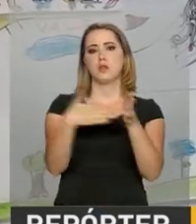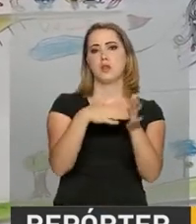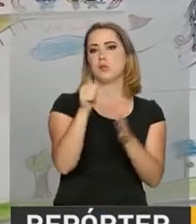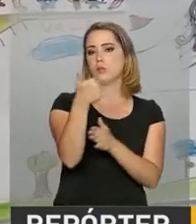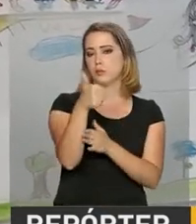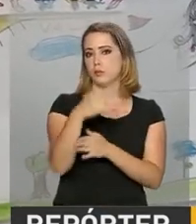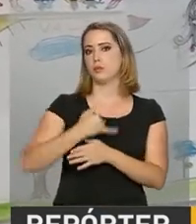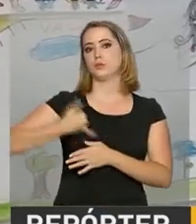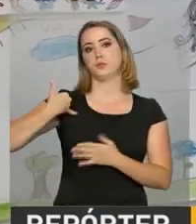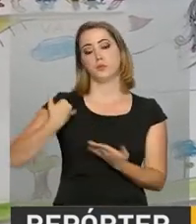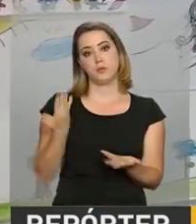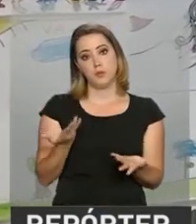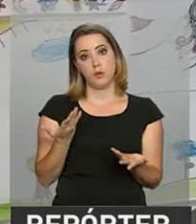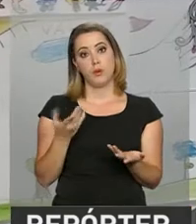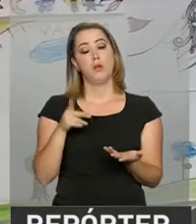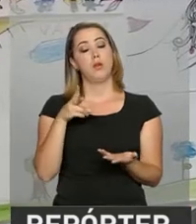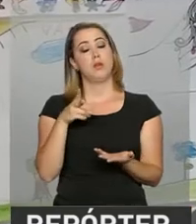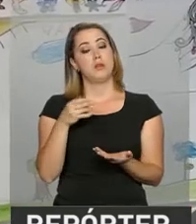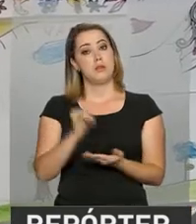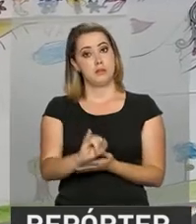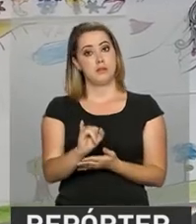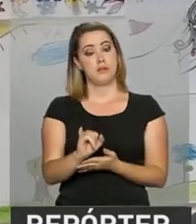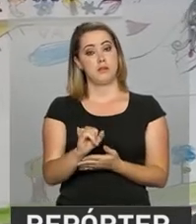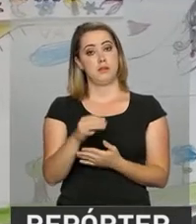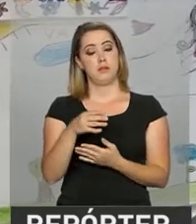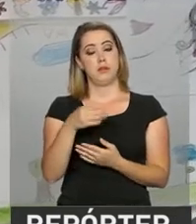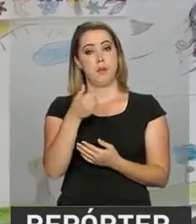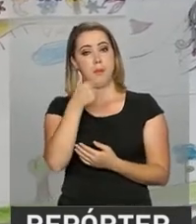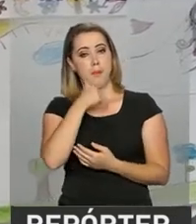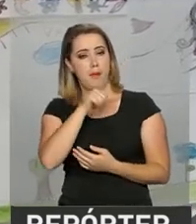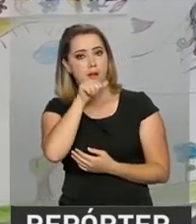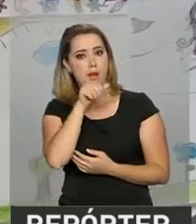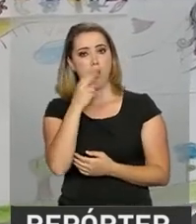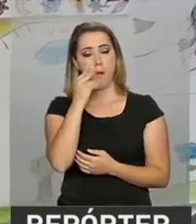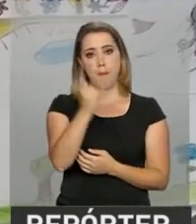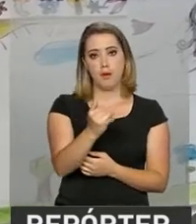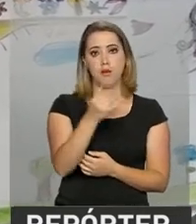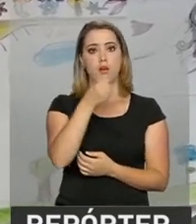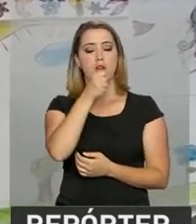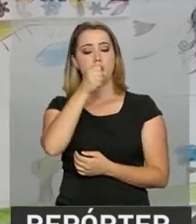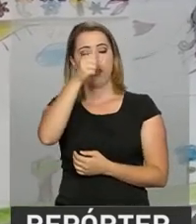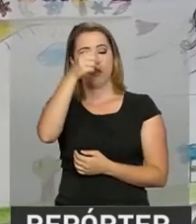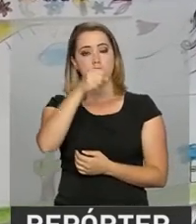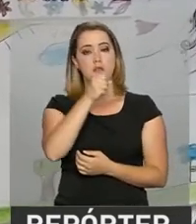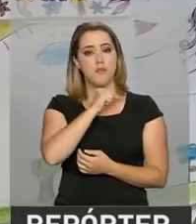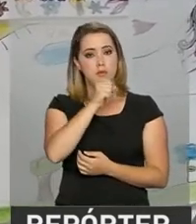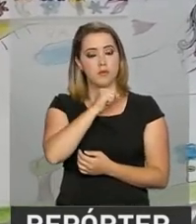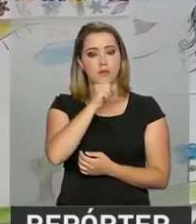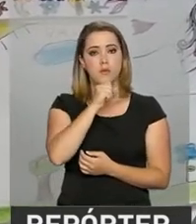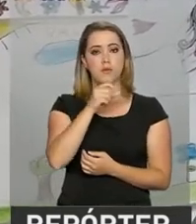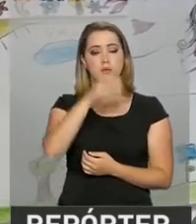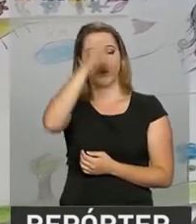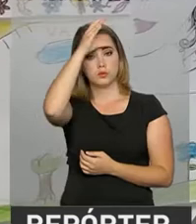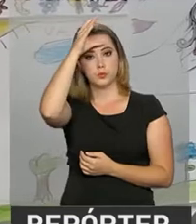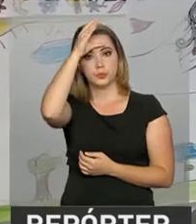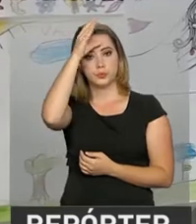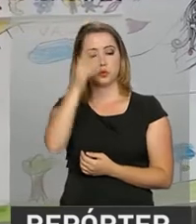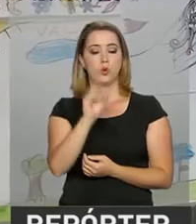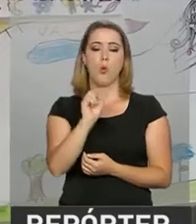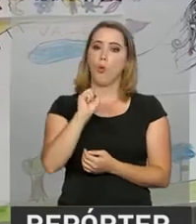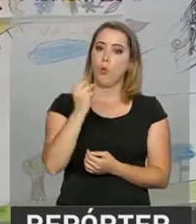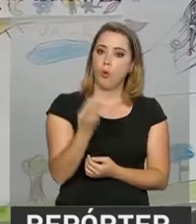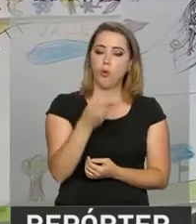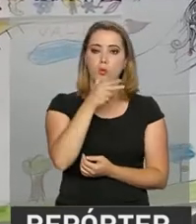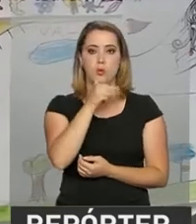anos de idade, desde que não esteja acompanhada de um dos pais, avós, tios ou irmãos maiores de 18 anos.